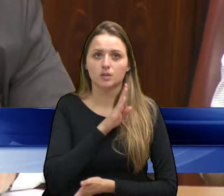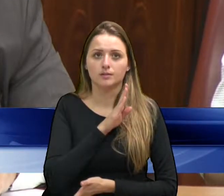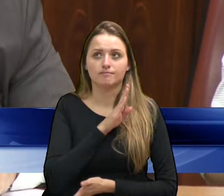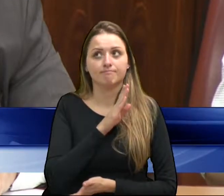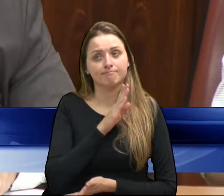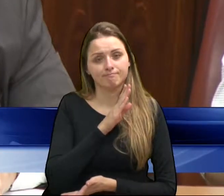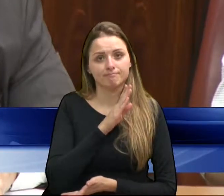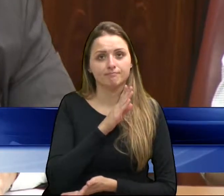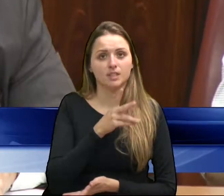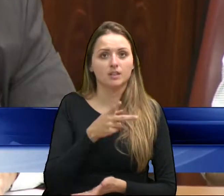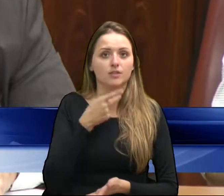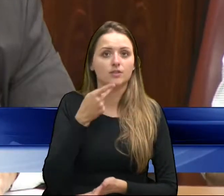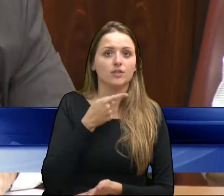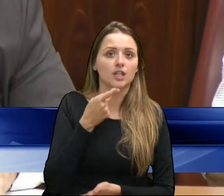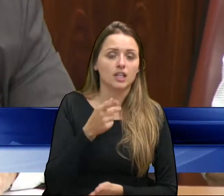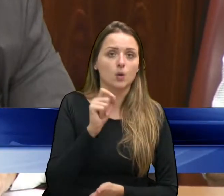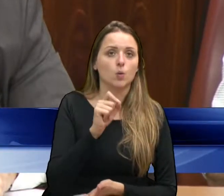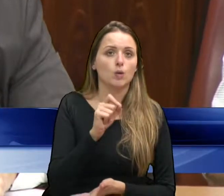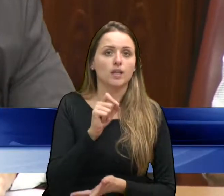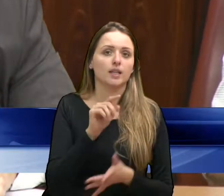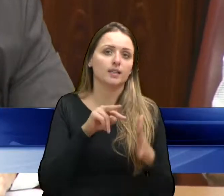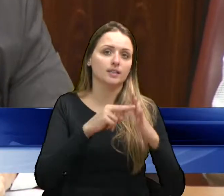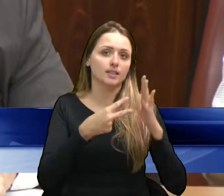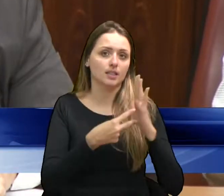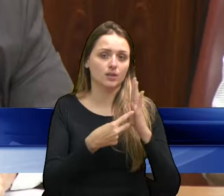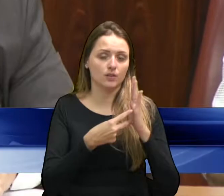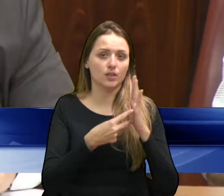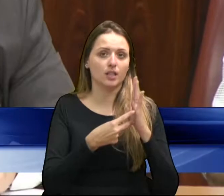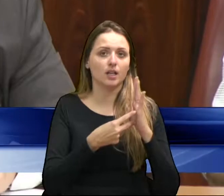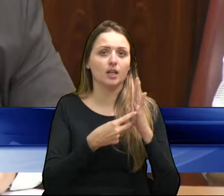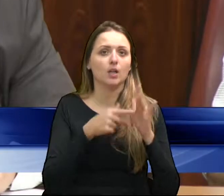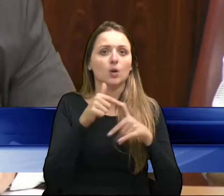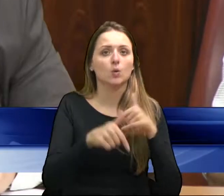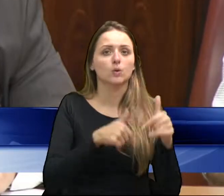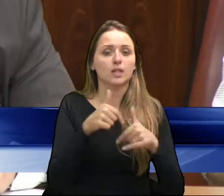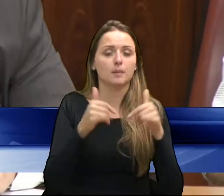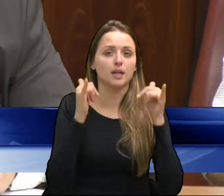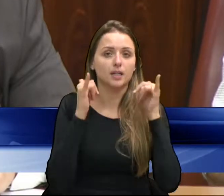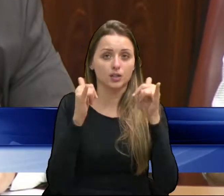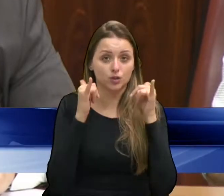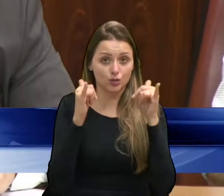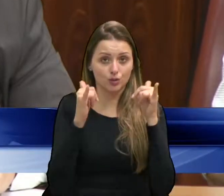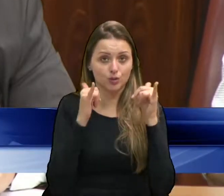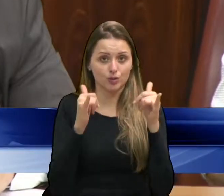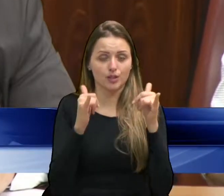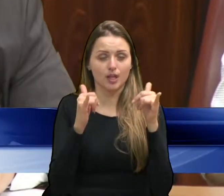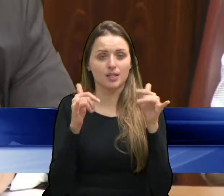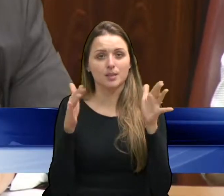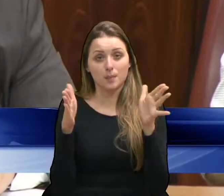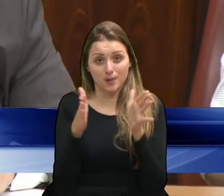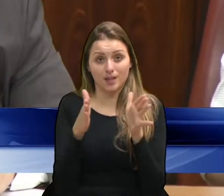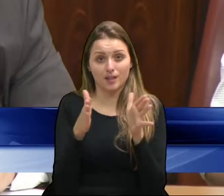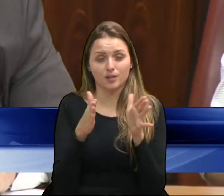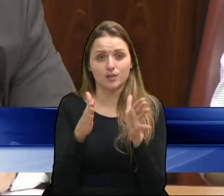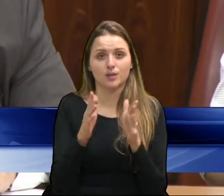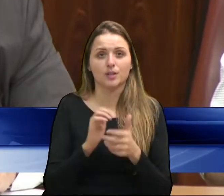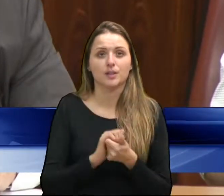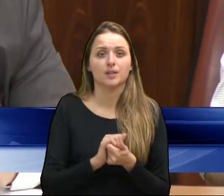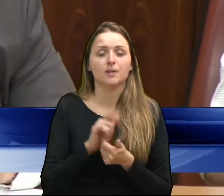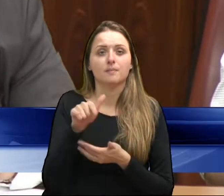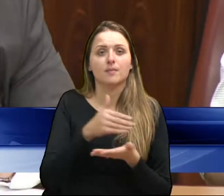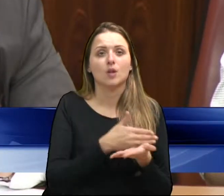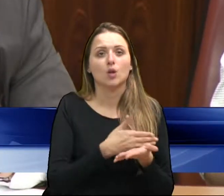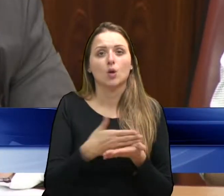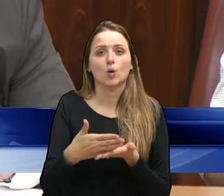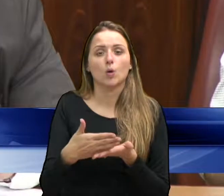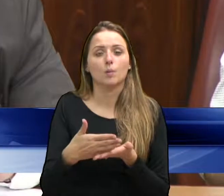reanálise do que vem a ser o serviço de táxi lotação. O serviço de táxi lotação, ele é originário de